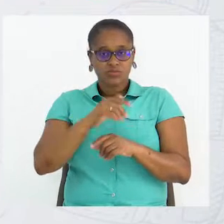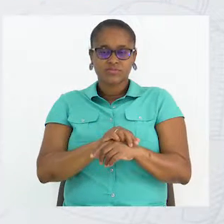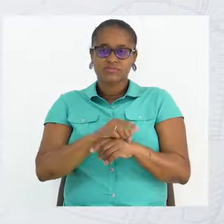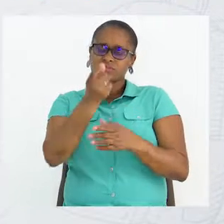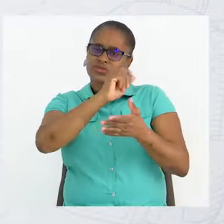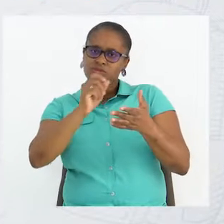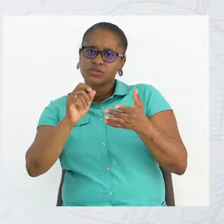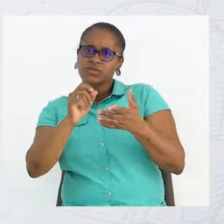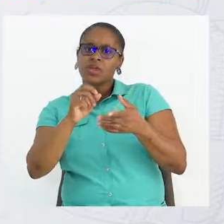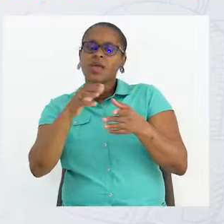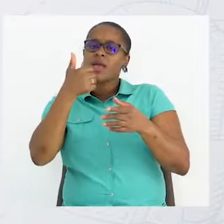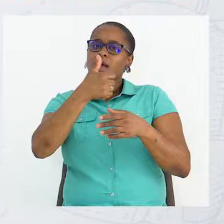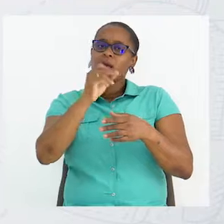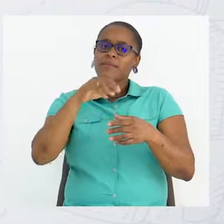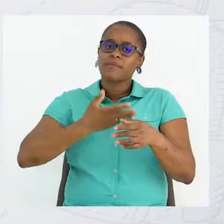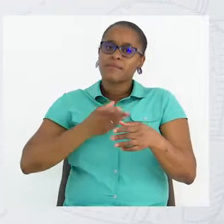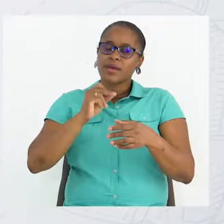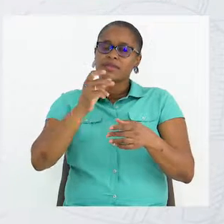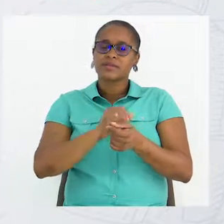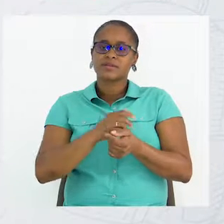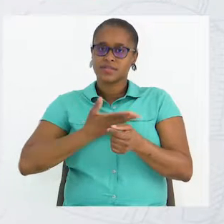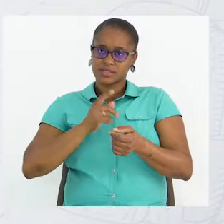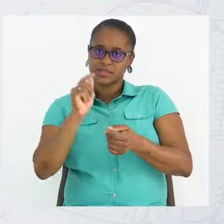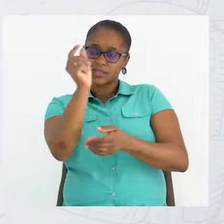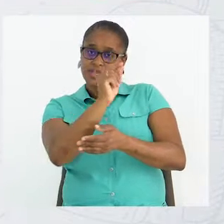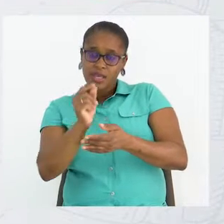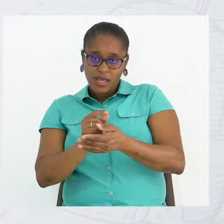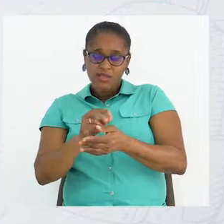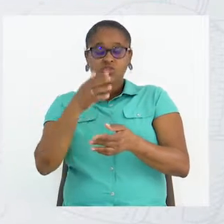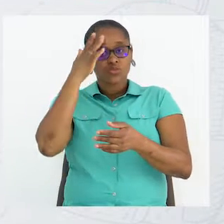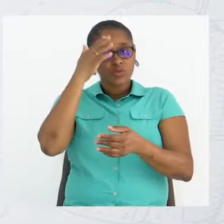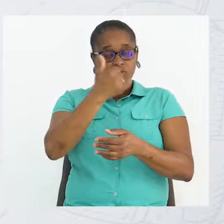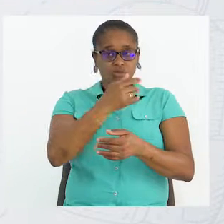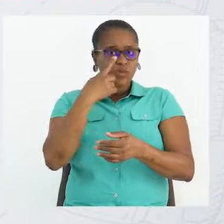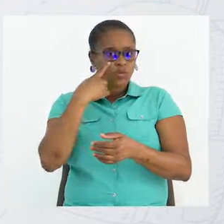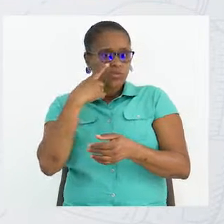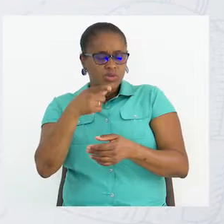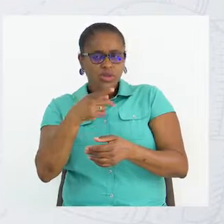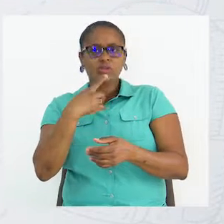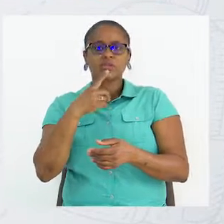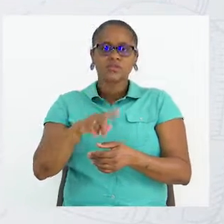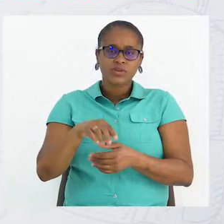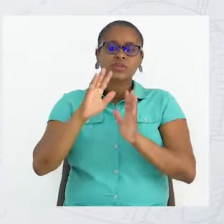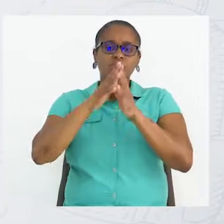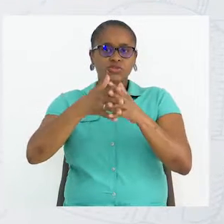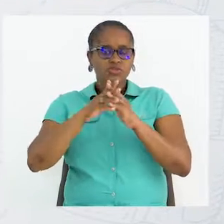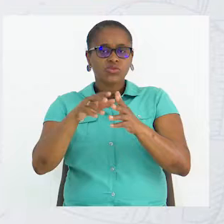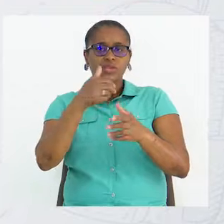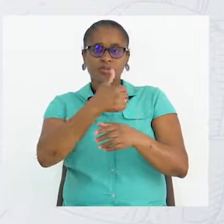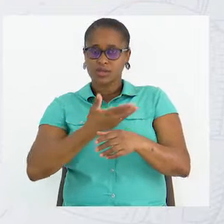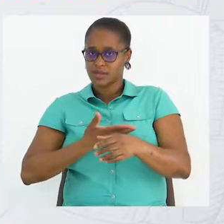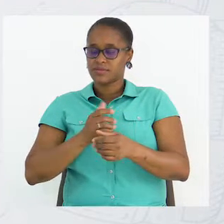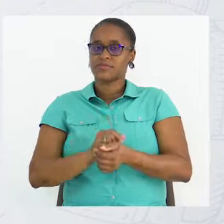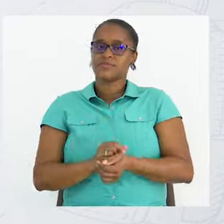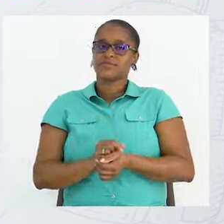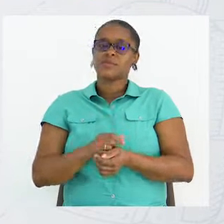banda desenhada. O número 2, reconhecer a estrutura da banda desenhada, da BD.